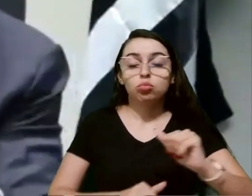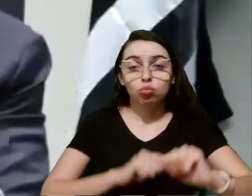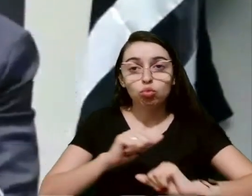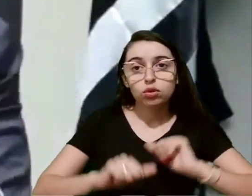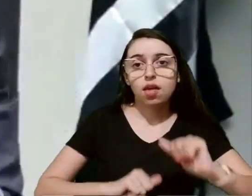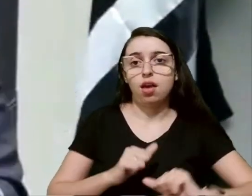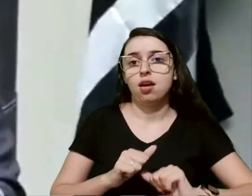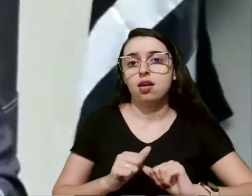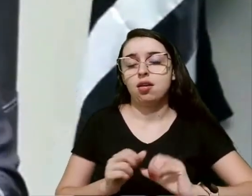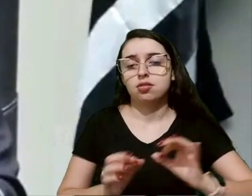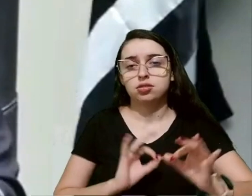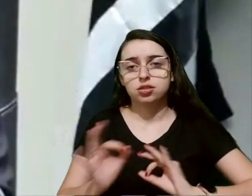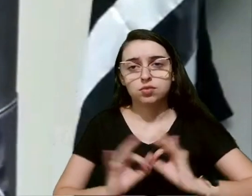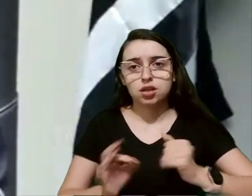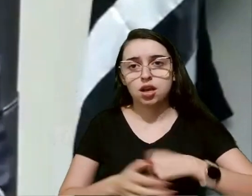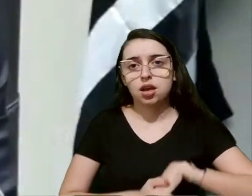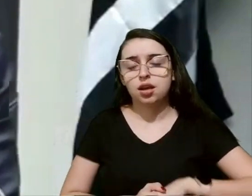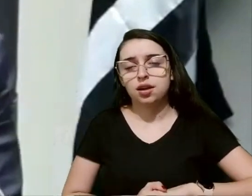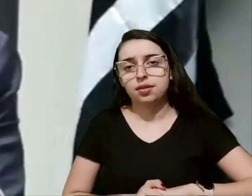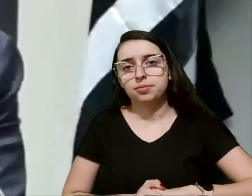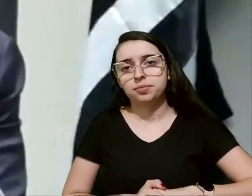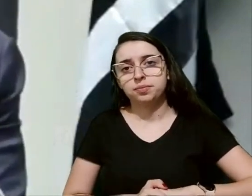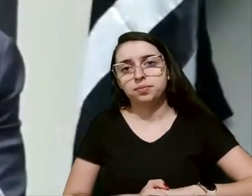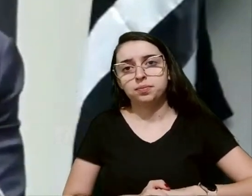tem que mexer nos estertores